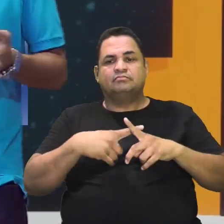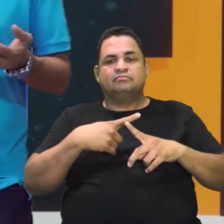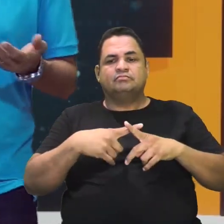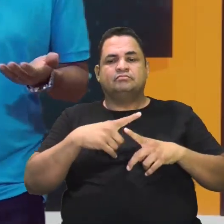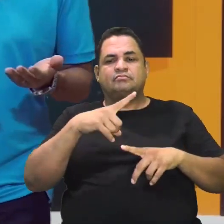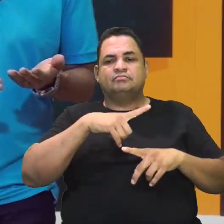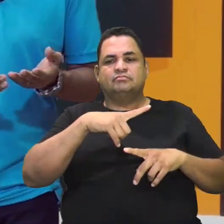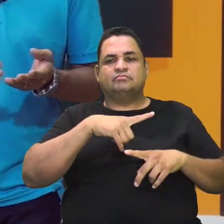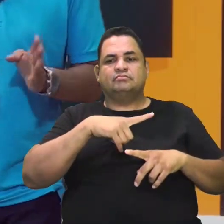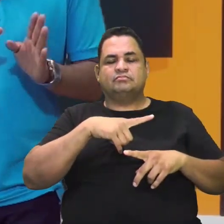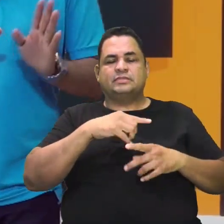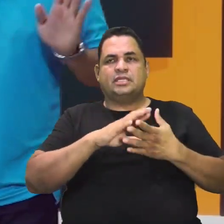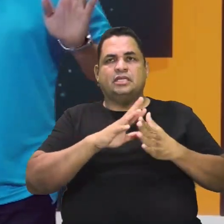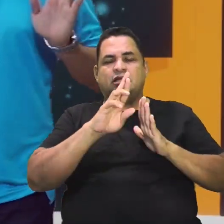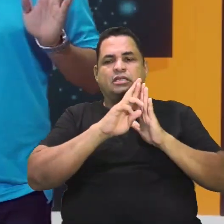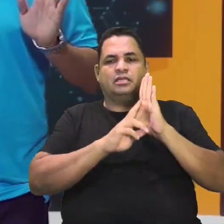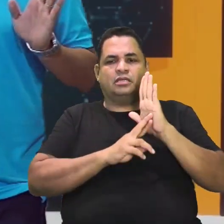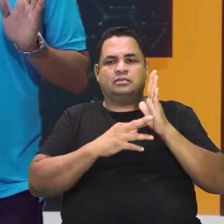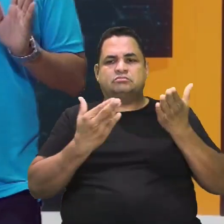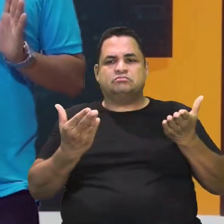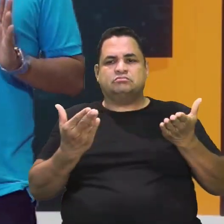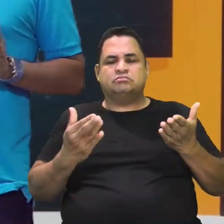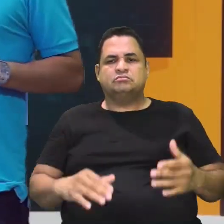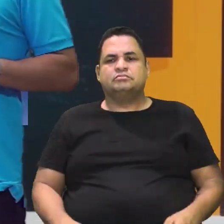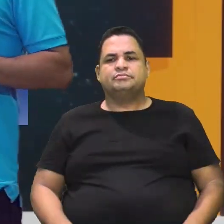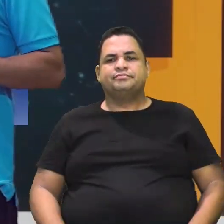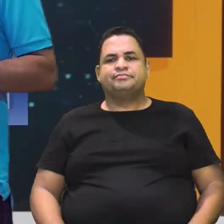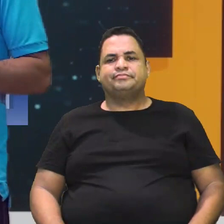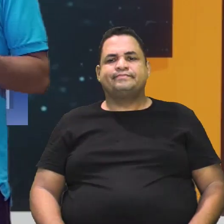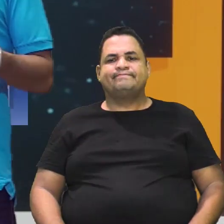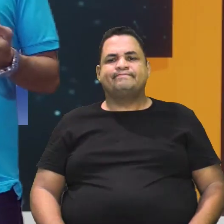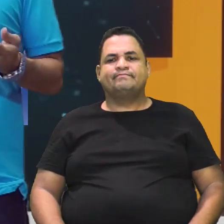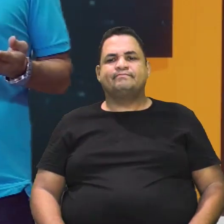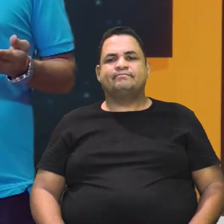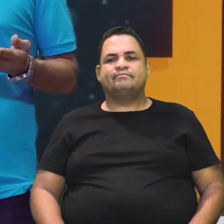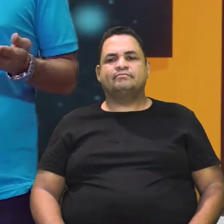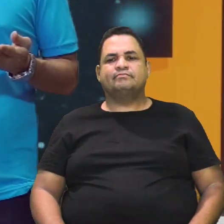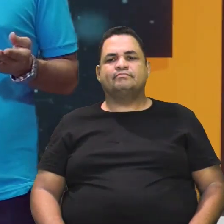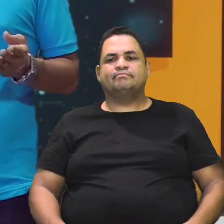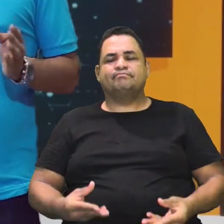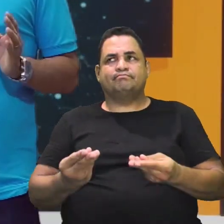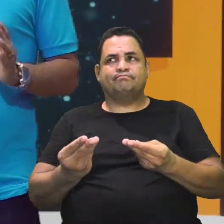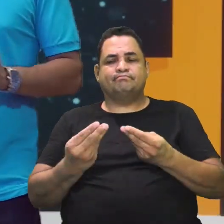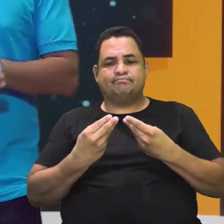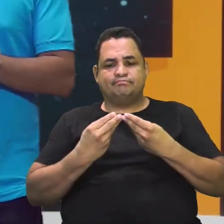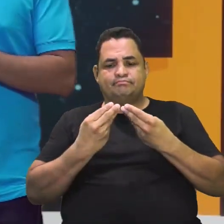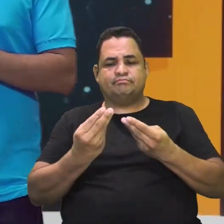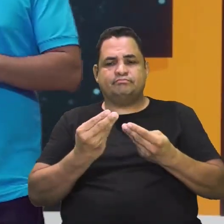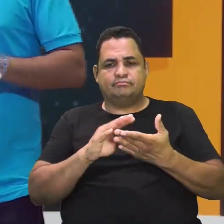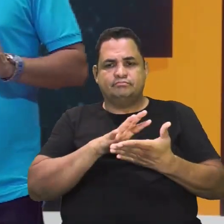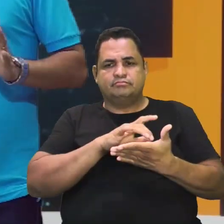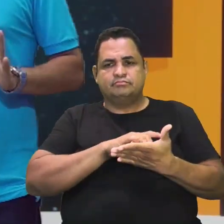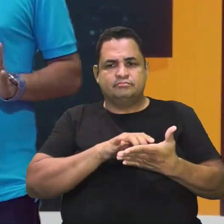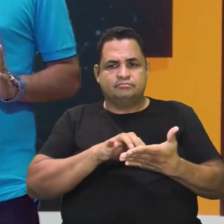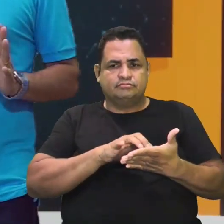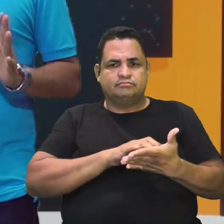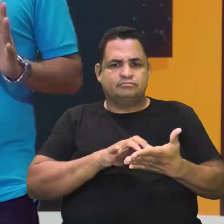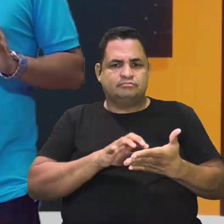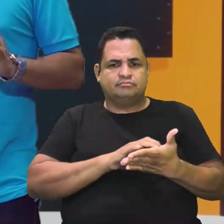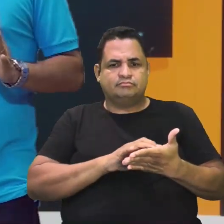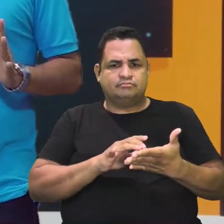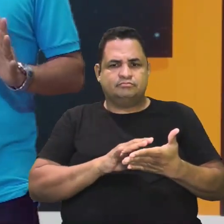você tem já a regra. Eu vou fazer até o seguinte, olha só. Eles pediram calculadora. Calculadora fica meio...